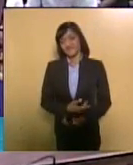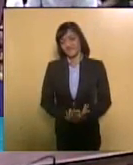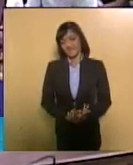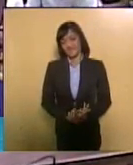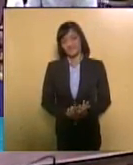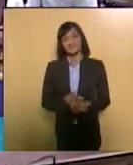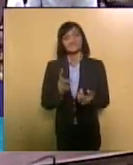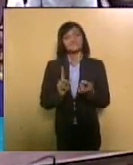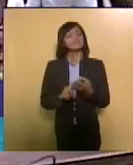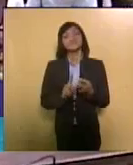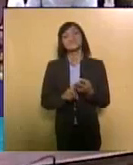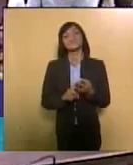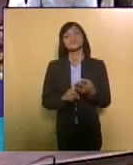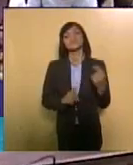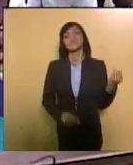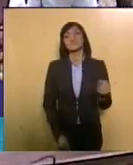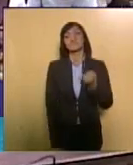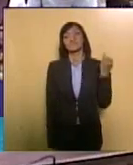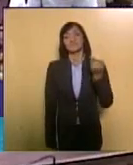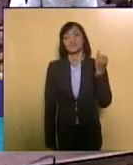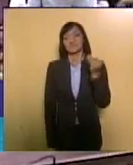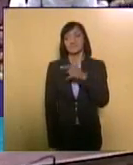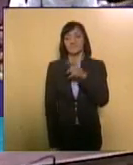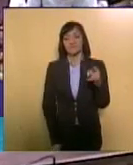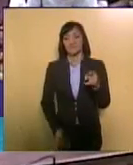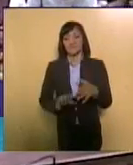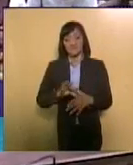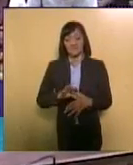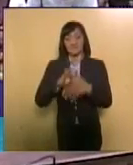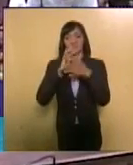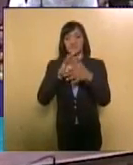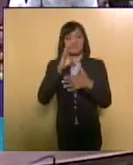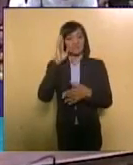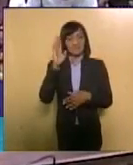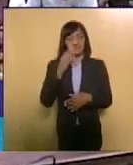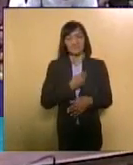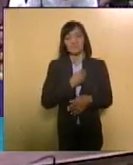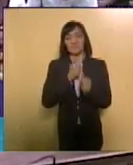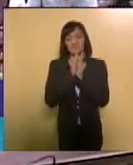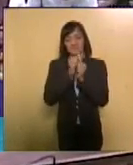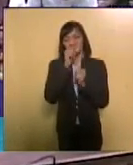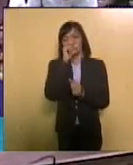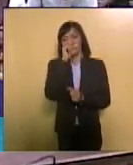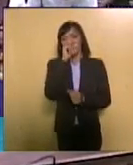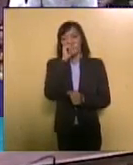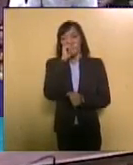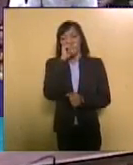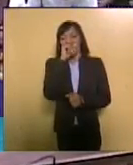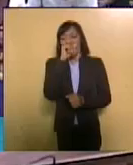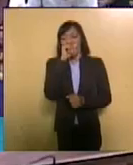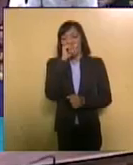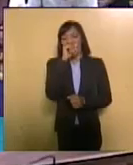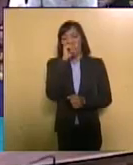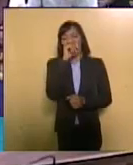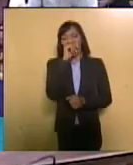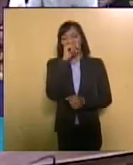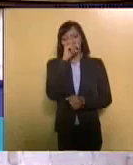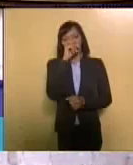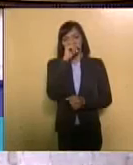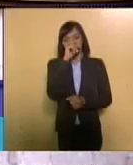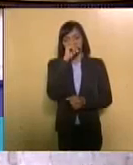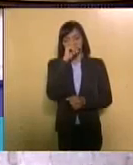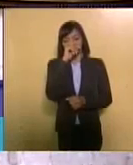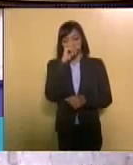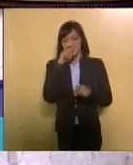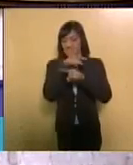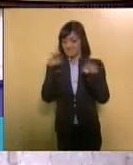sobretudo é importante você ter o principal líder político local sobretudo porque em função da necessidade de